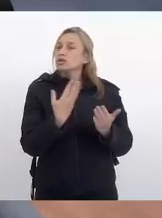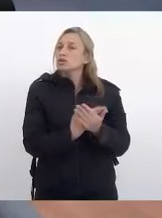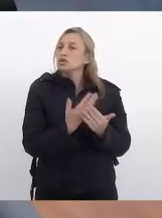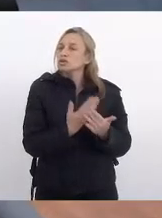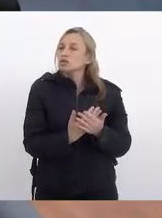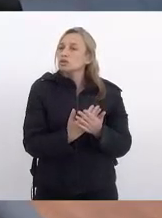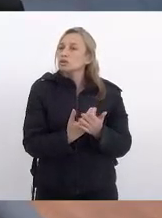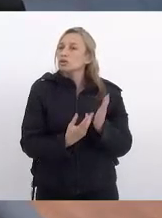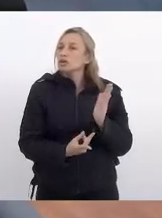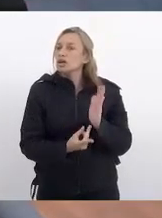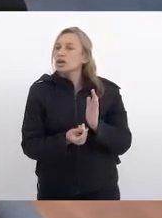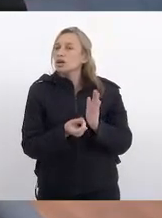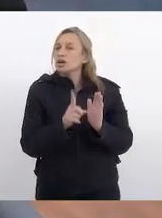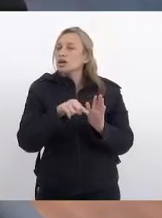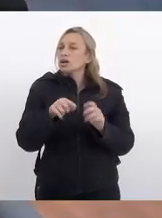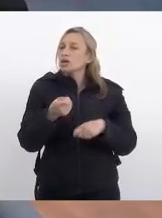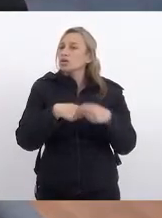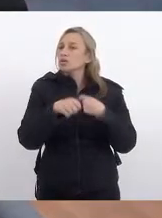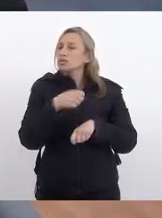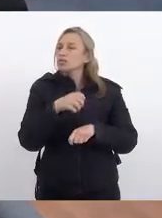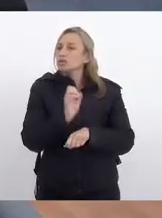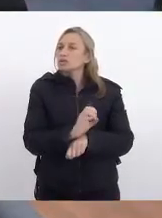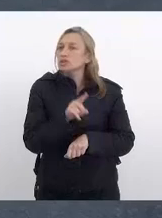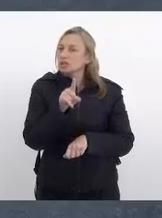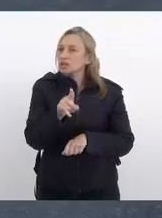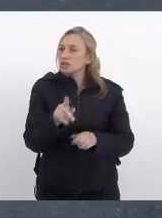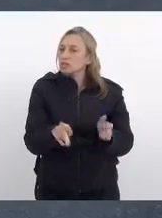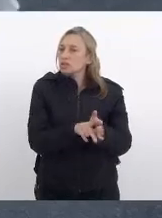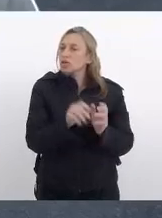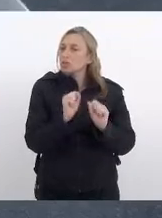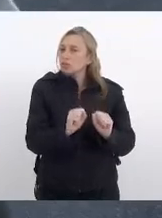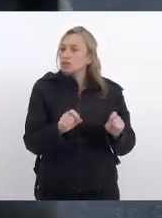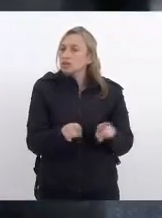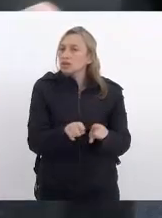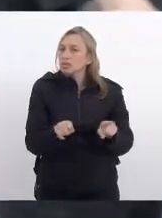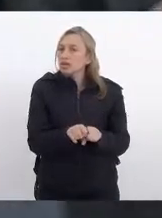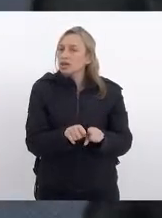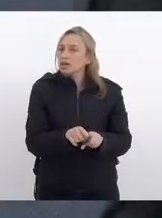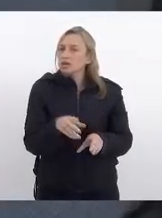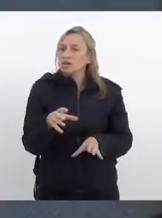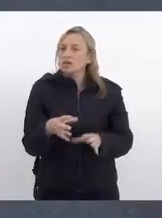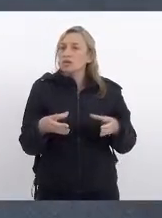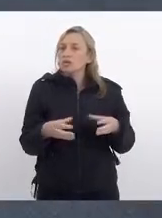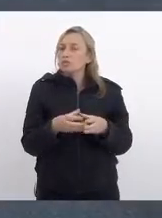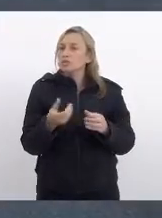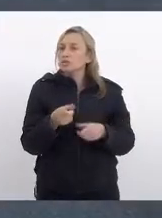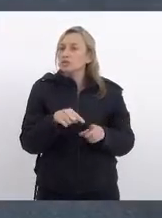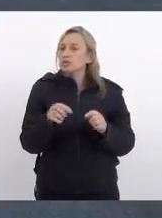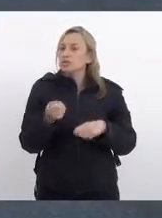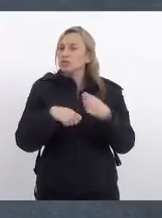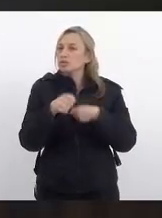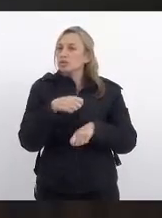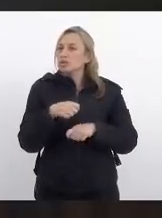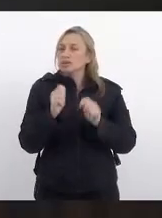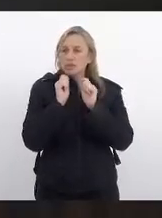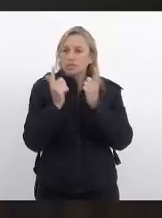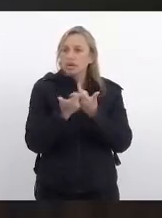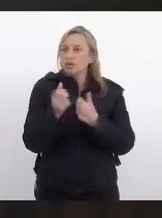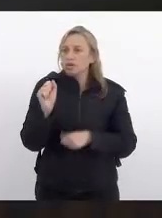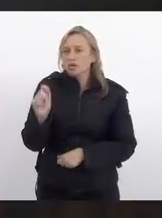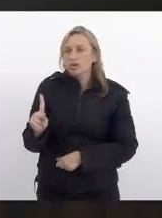setor da economia do Estado então queria pedir a vossa excelência aqui nesse projeto pudesse ouvir também o parecer da comissão de economia da Assembleia